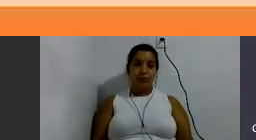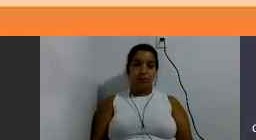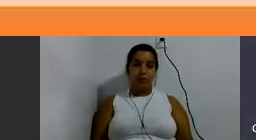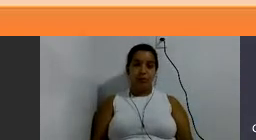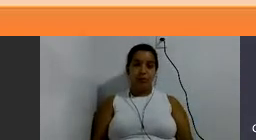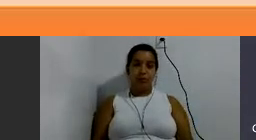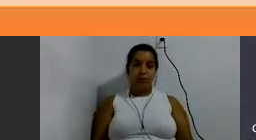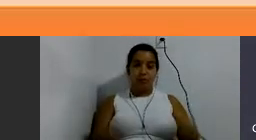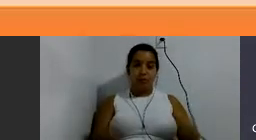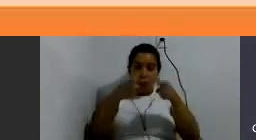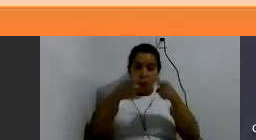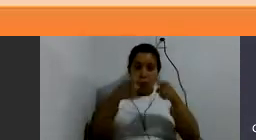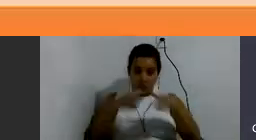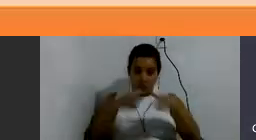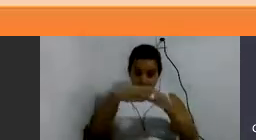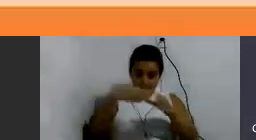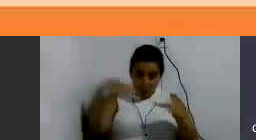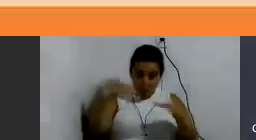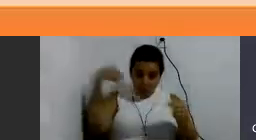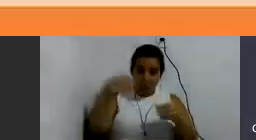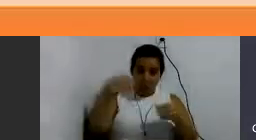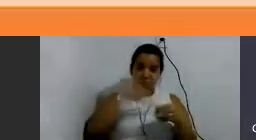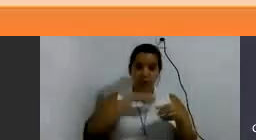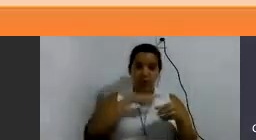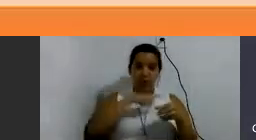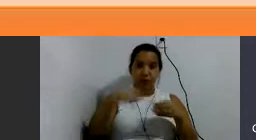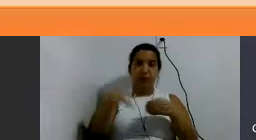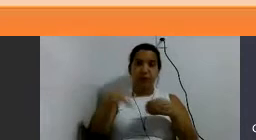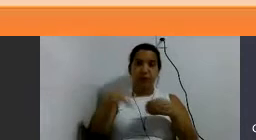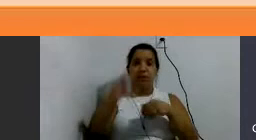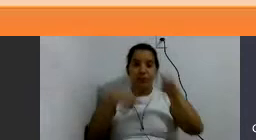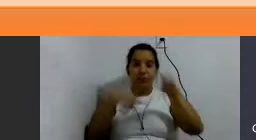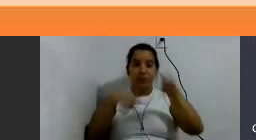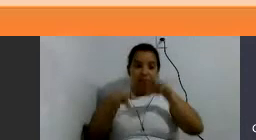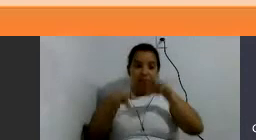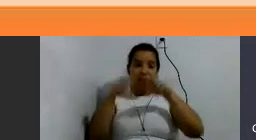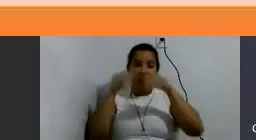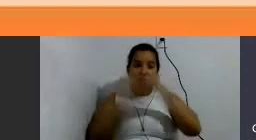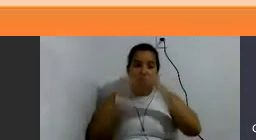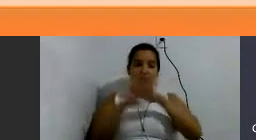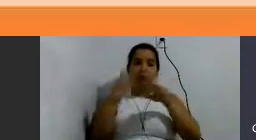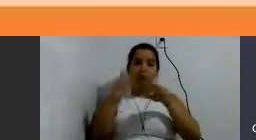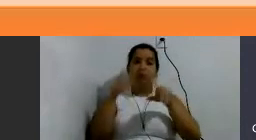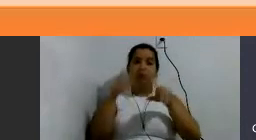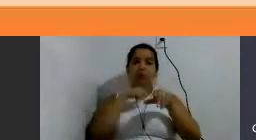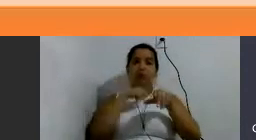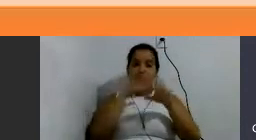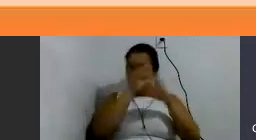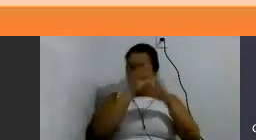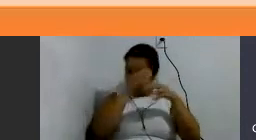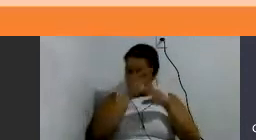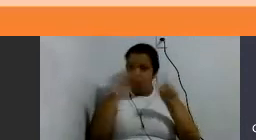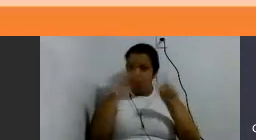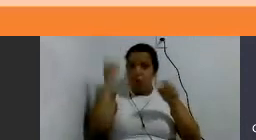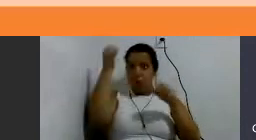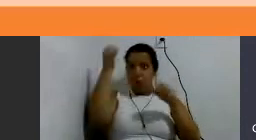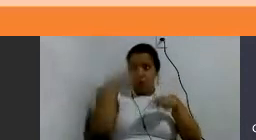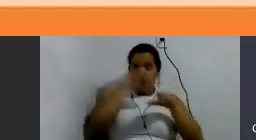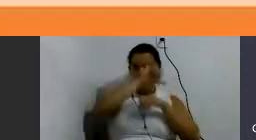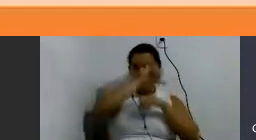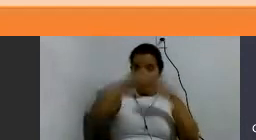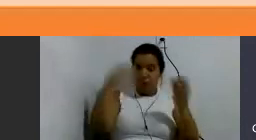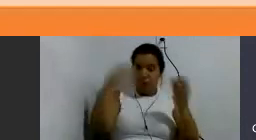garrafinha de cultura. A gente tem uma cultura de Leishmania e a gente vai colocar em um microscópio de luz invertida. Então, quando a